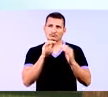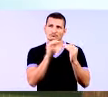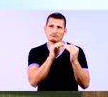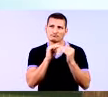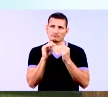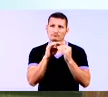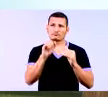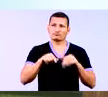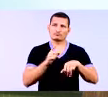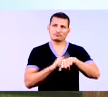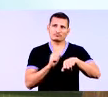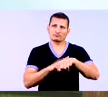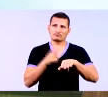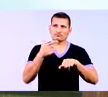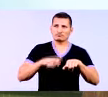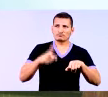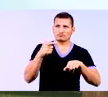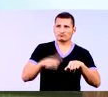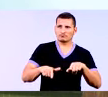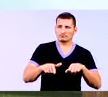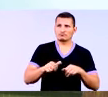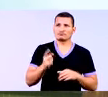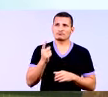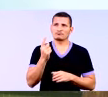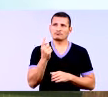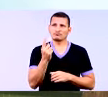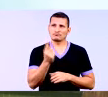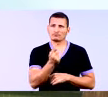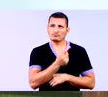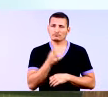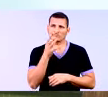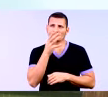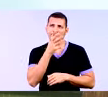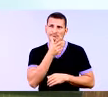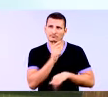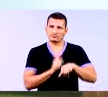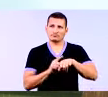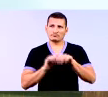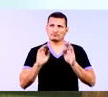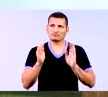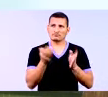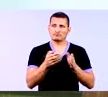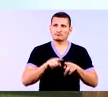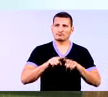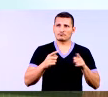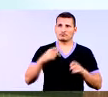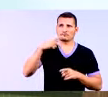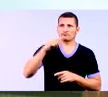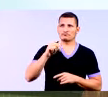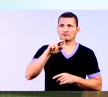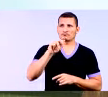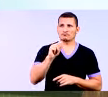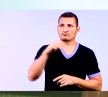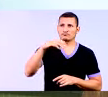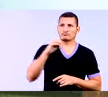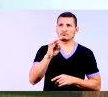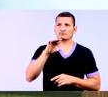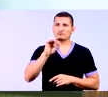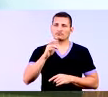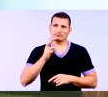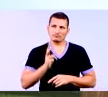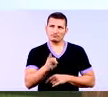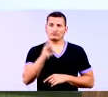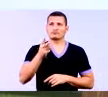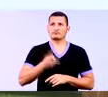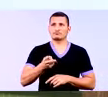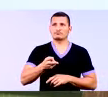de repetição dos pulsos, que cada atividade demora um tempo específico, mas o parâmetro dela é sempre esse mesmo pulso aí. A gente vai